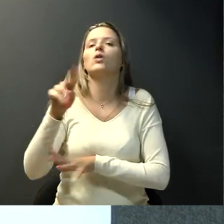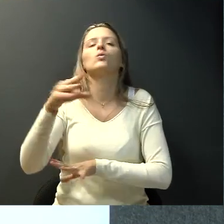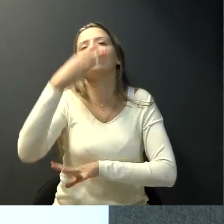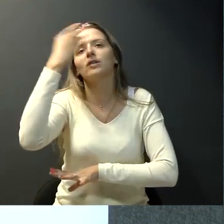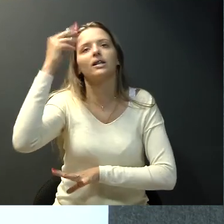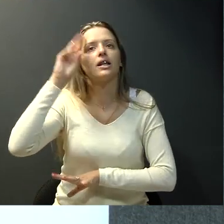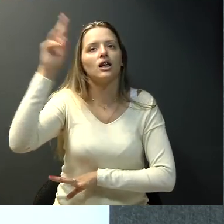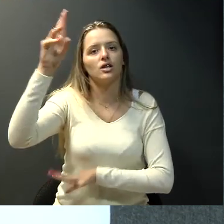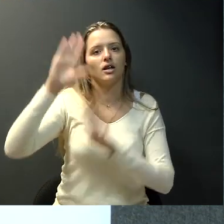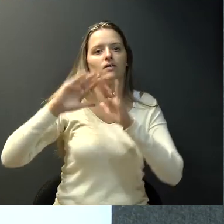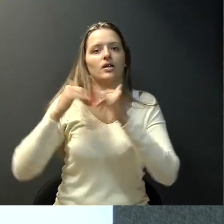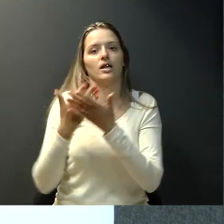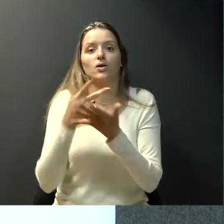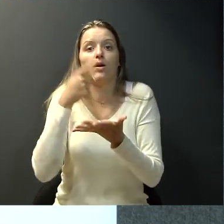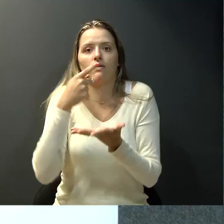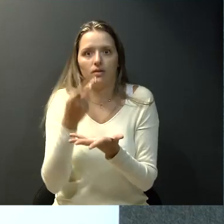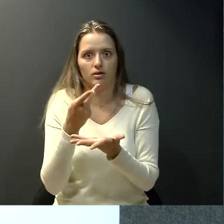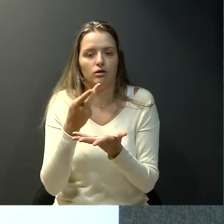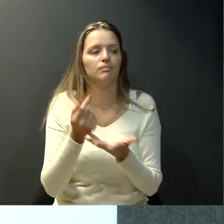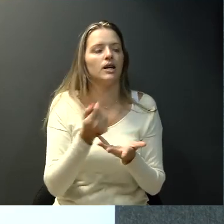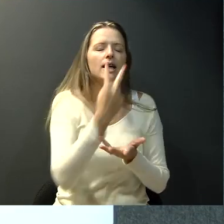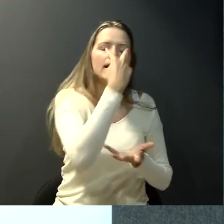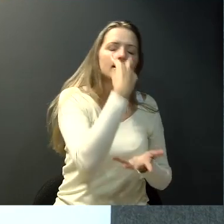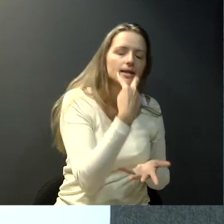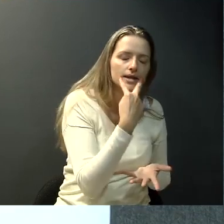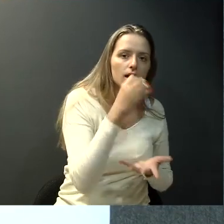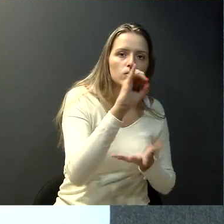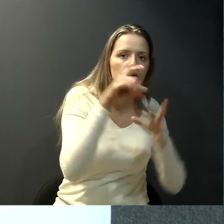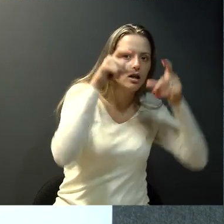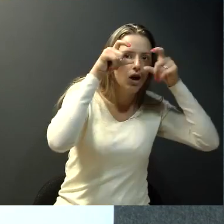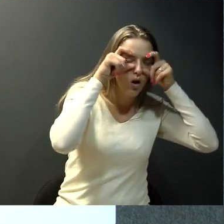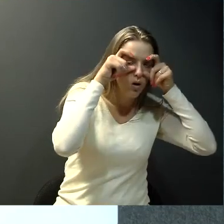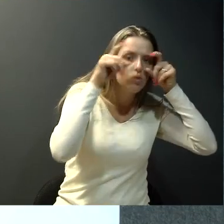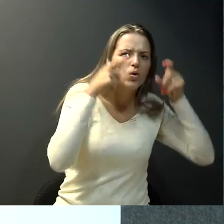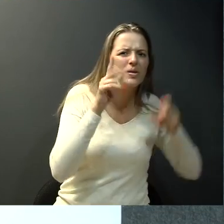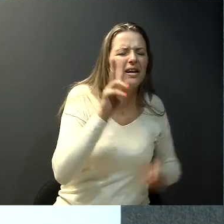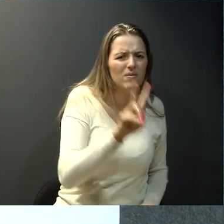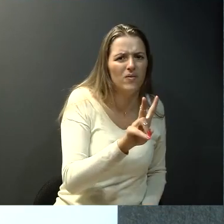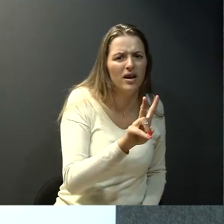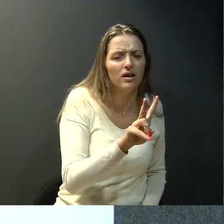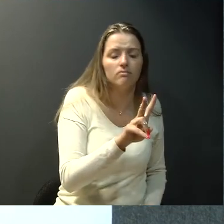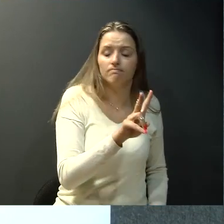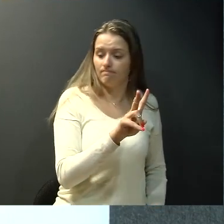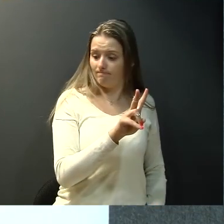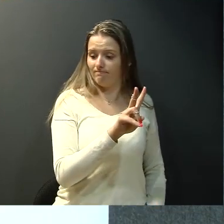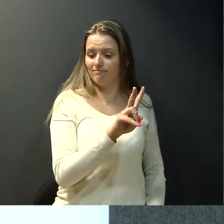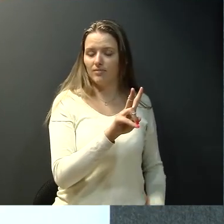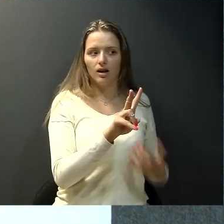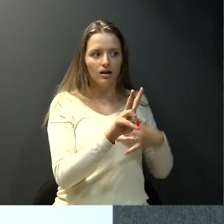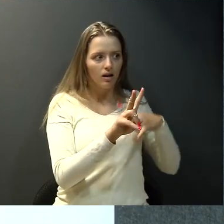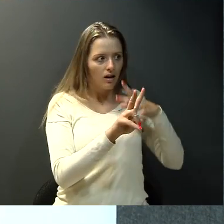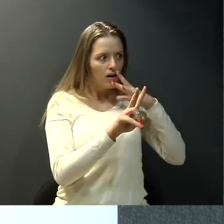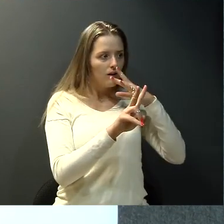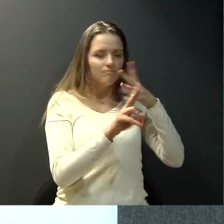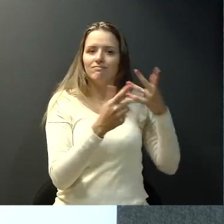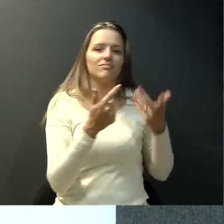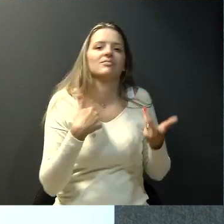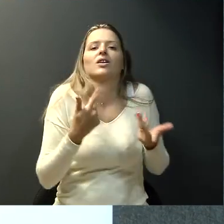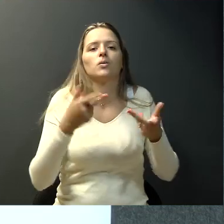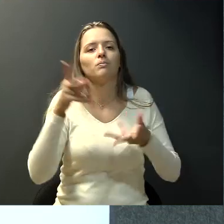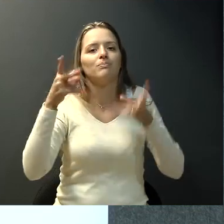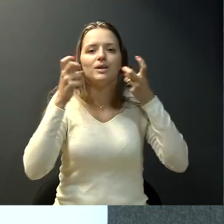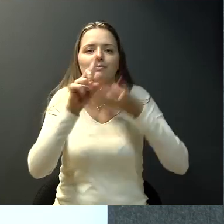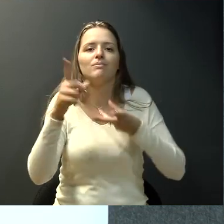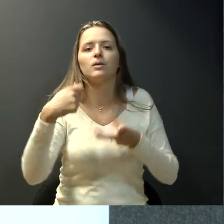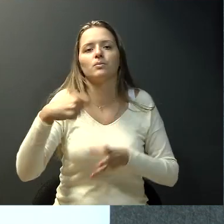diretora me disse para mim, um cego usando óculos ele enxerga? E essa foi a minha resposta, que eu vi que não precisava